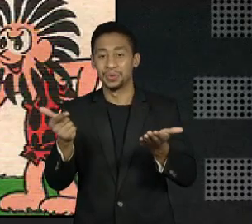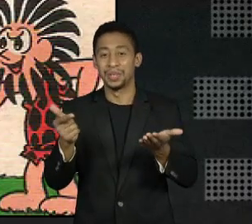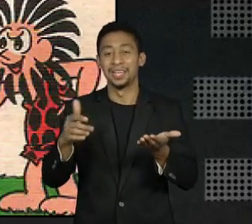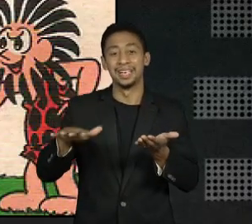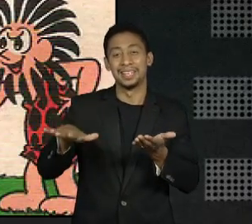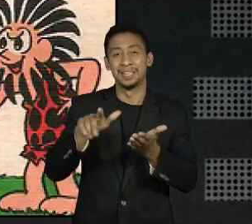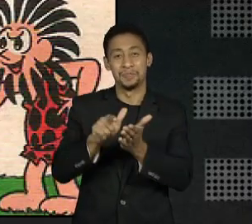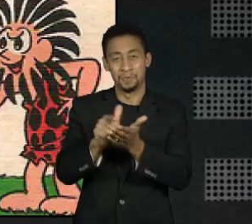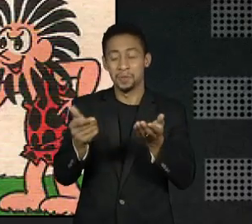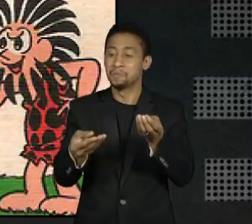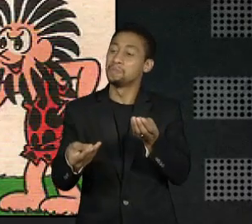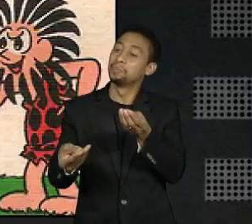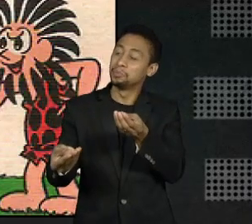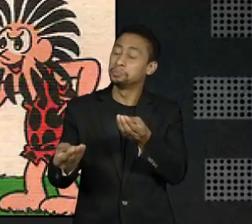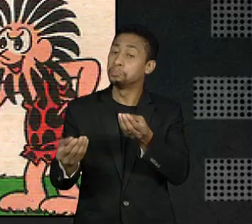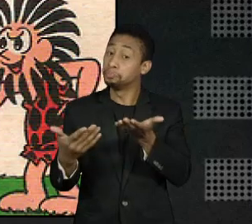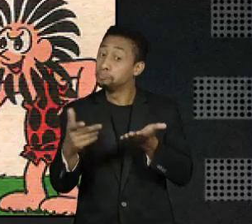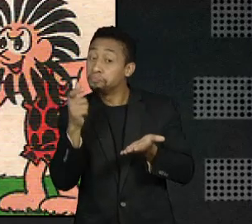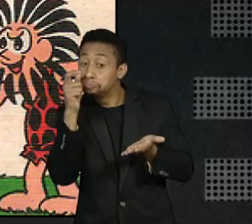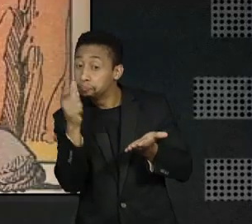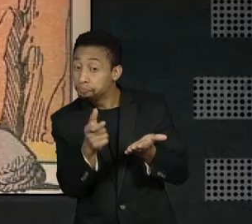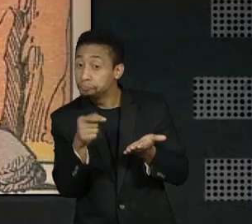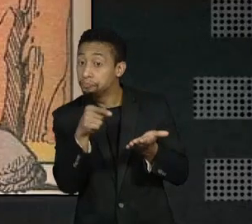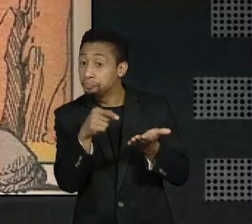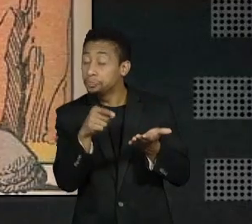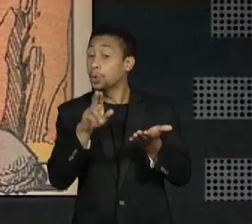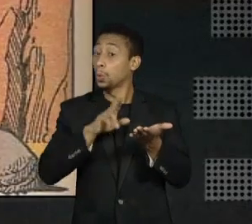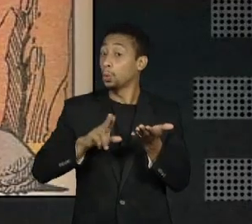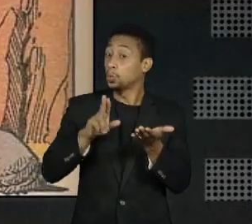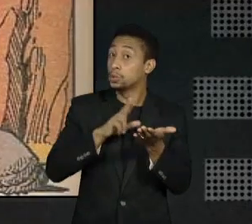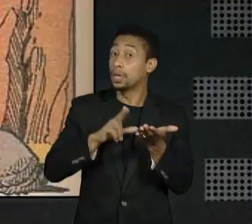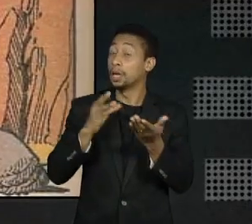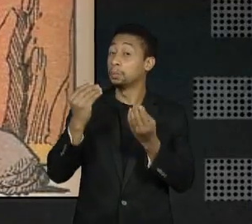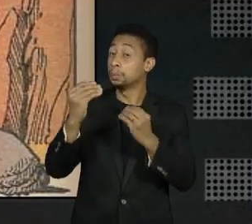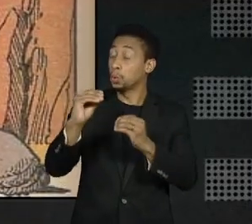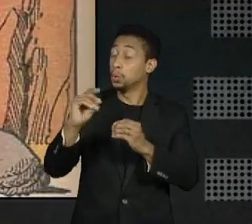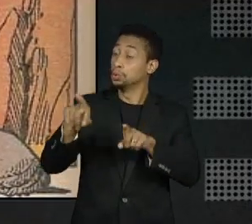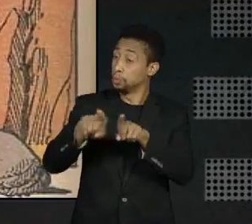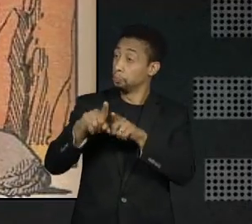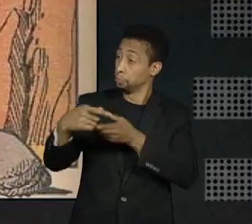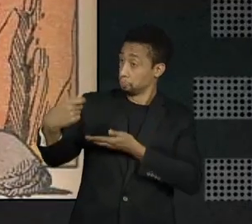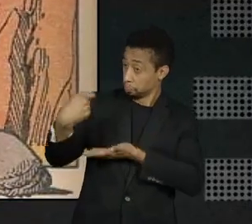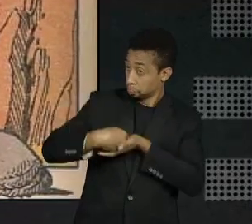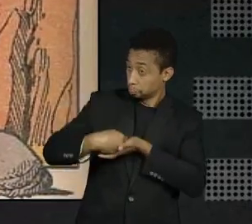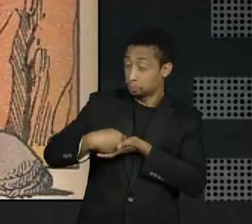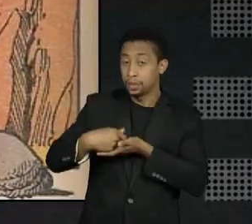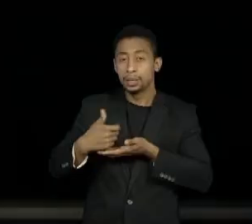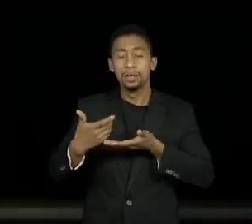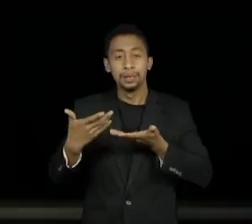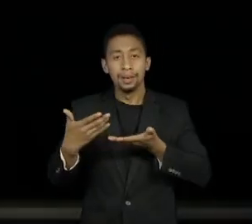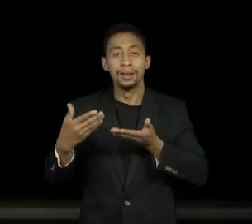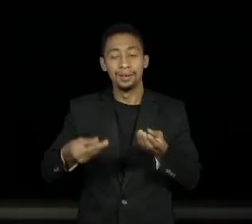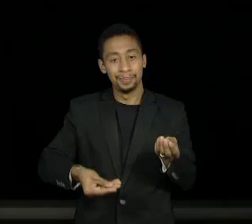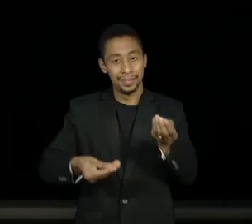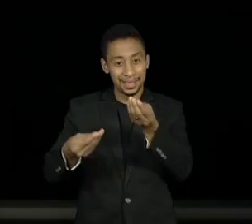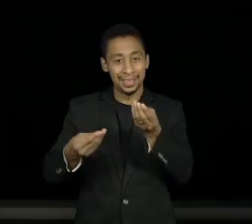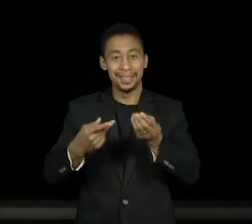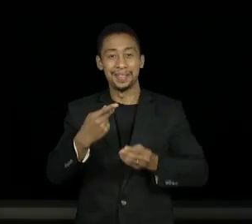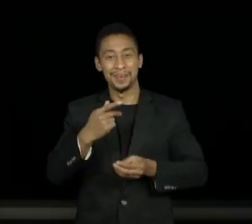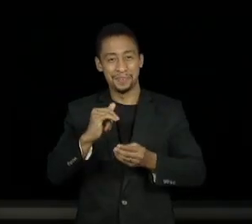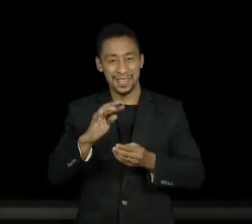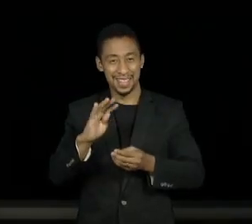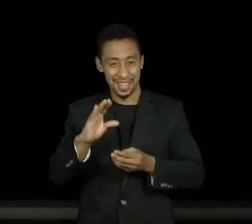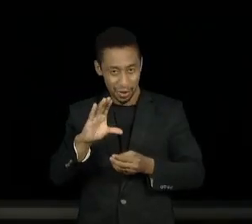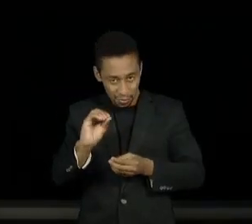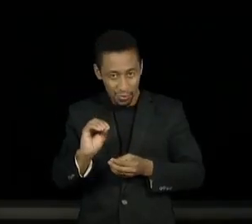mais, para ver se eles estavam interessados em usar e pagar por isso, né? Eu mandei o Piteco para a Tribuna